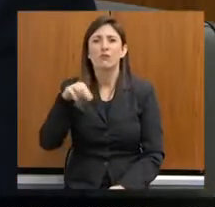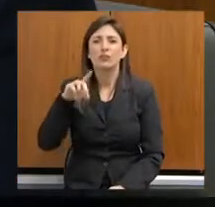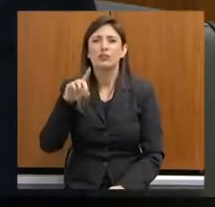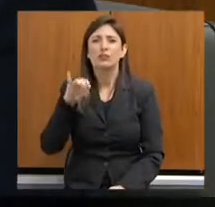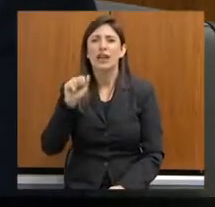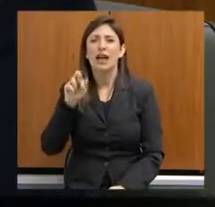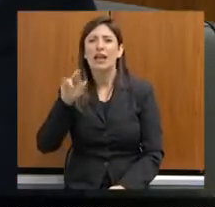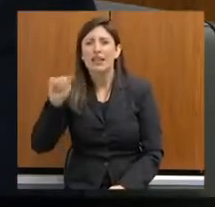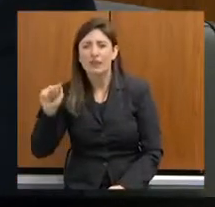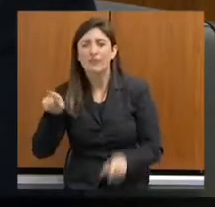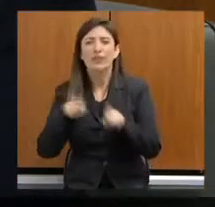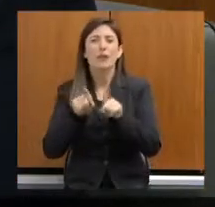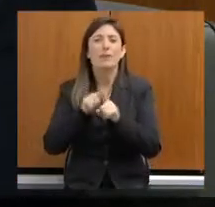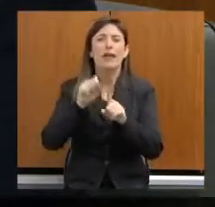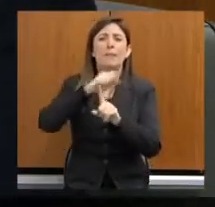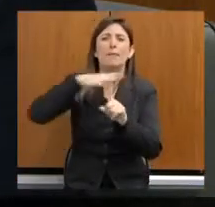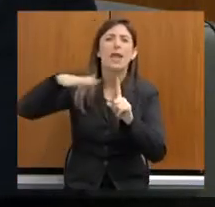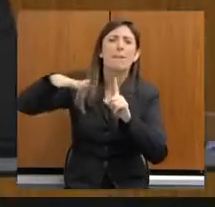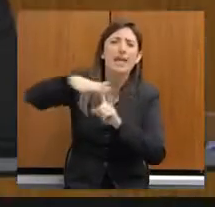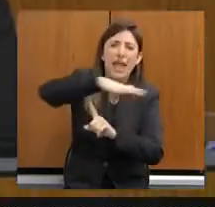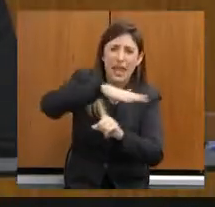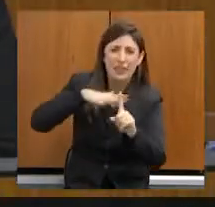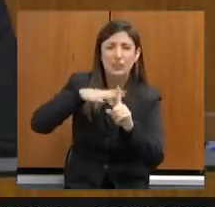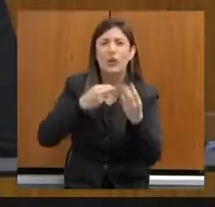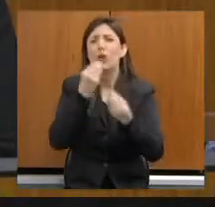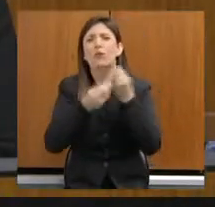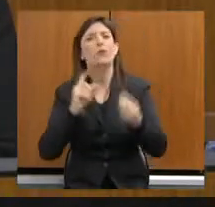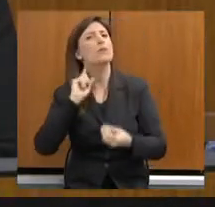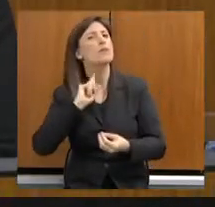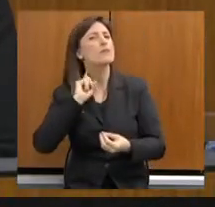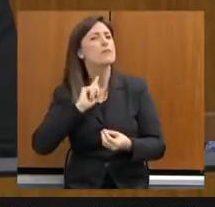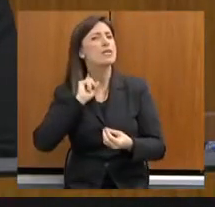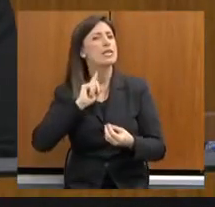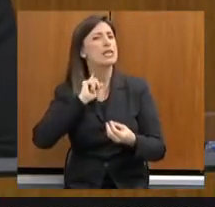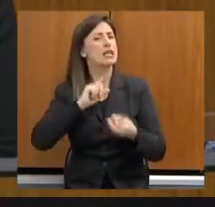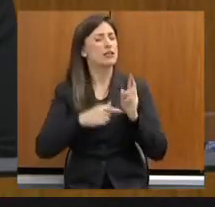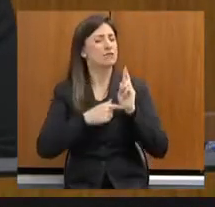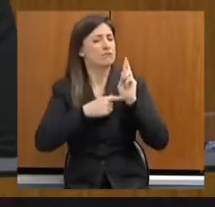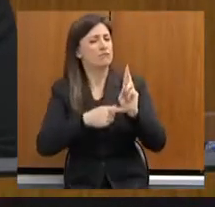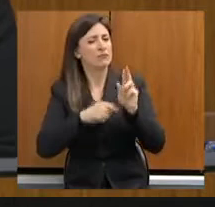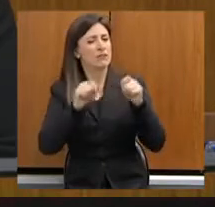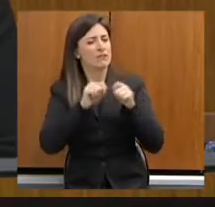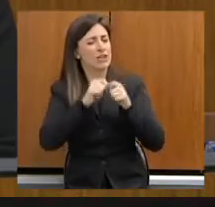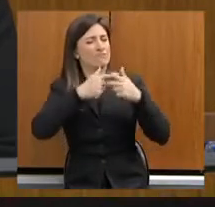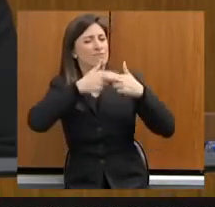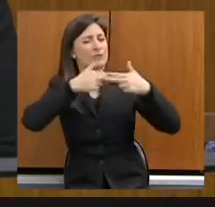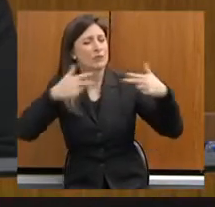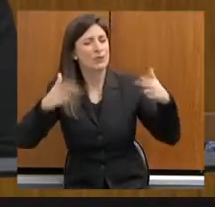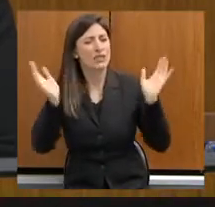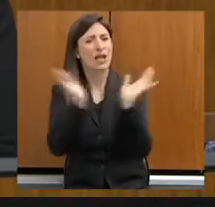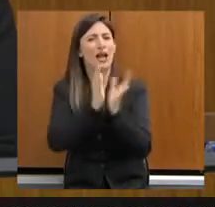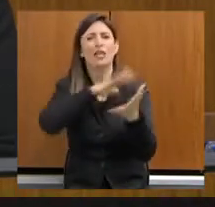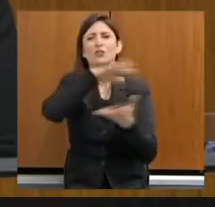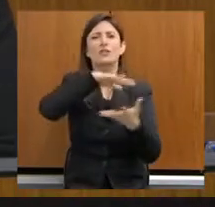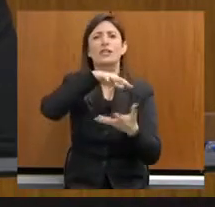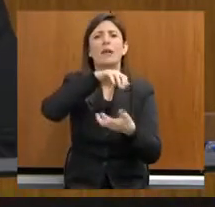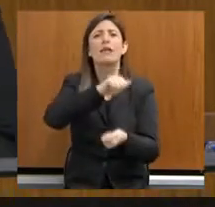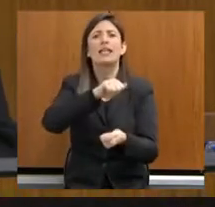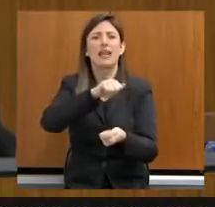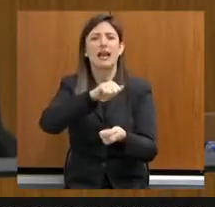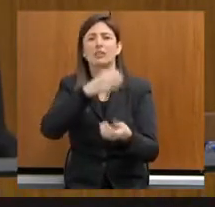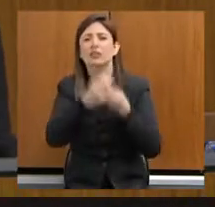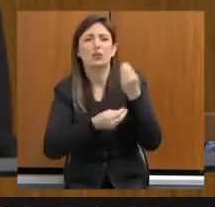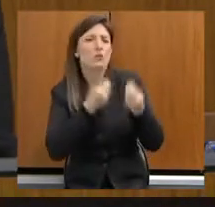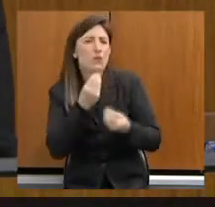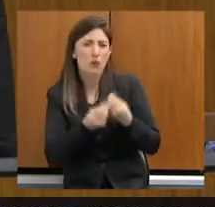como Minas se posiciona diante das demandas mundiais de sustentabilidade seriam estas as minhas